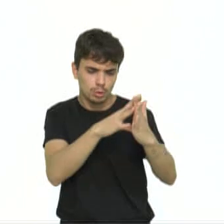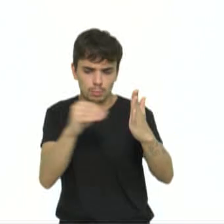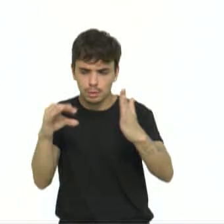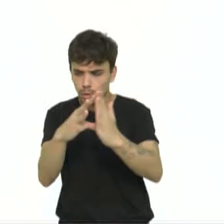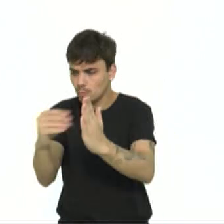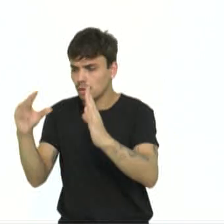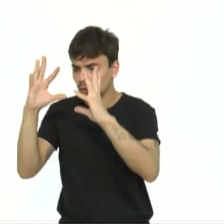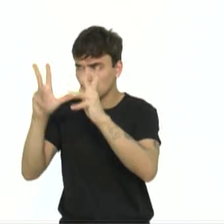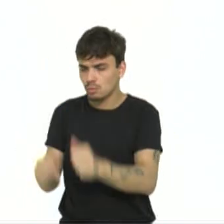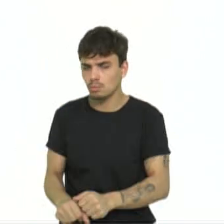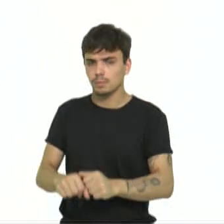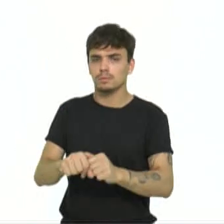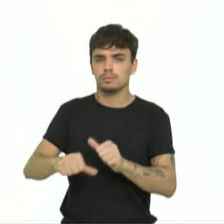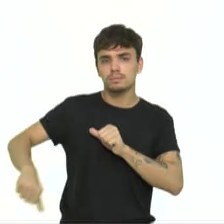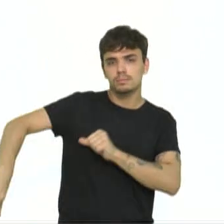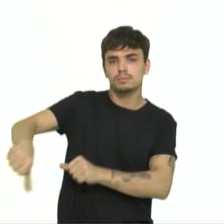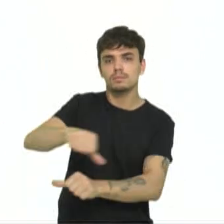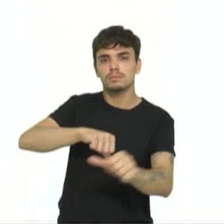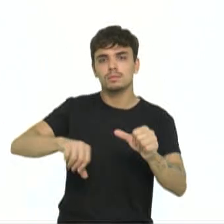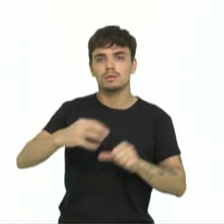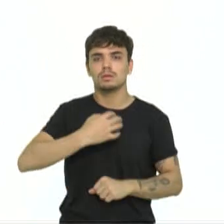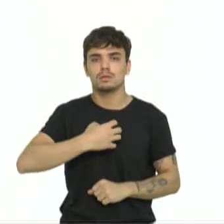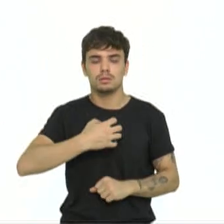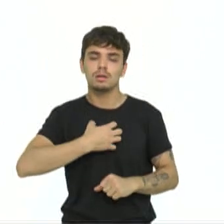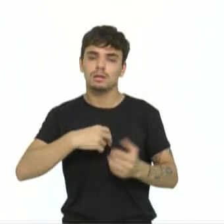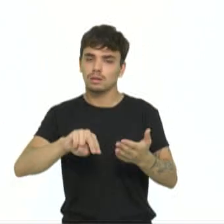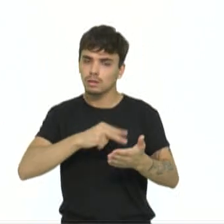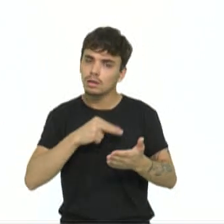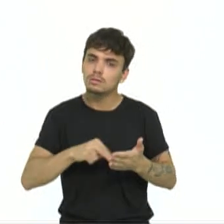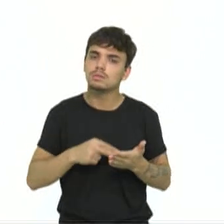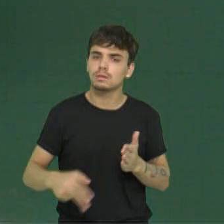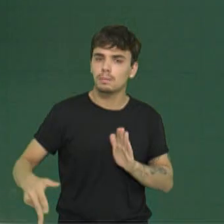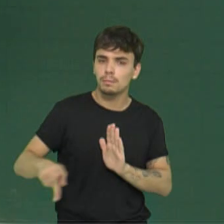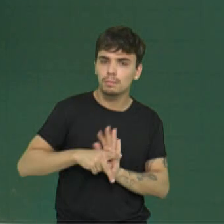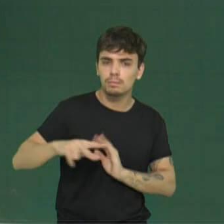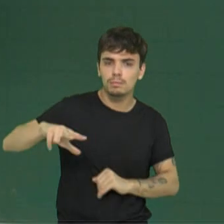mundo, tornando-se um estilo de dança muito